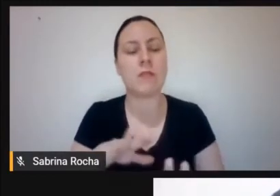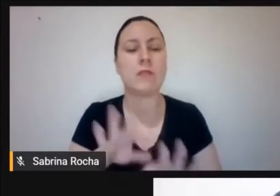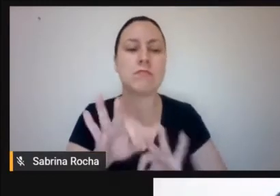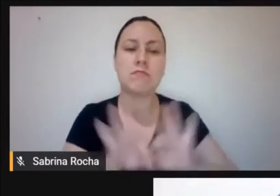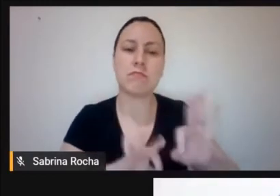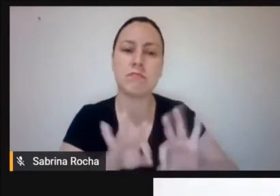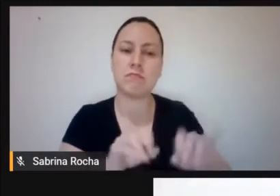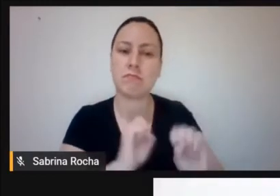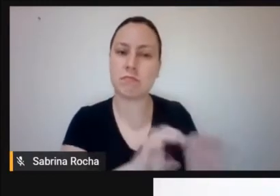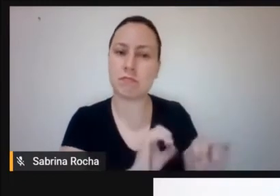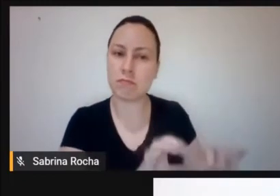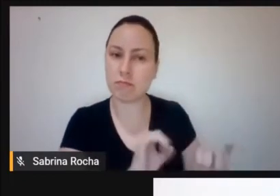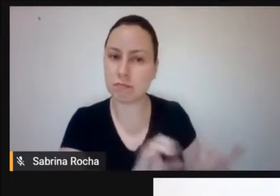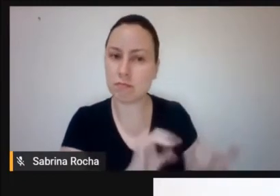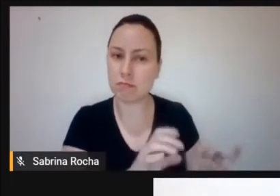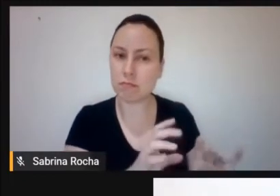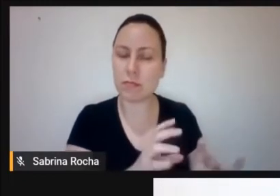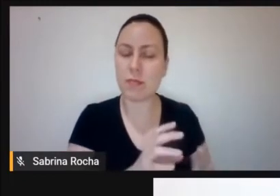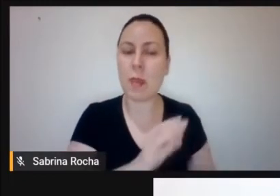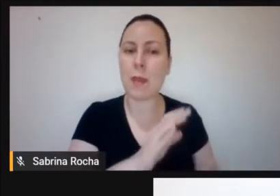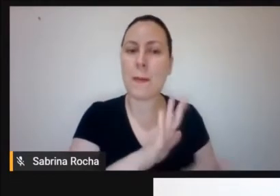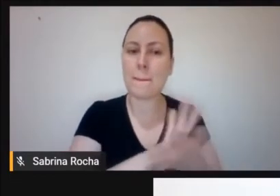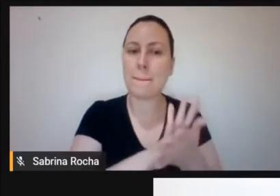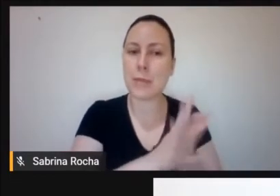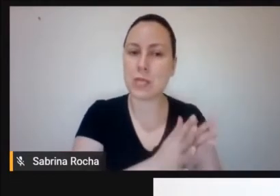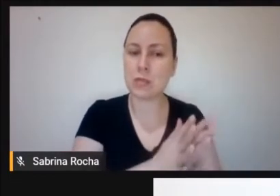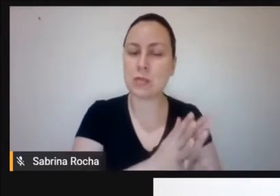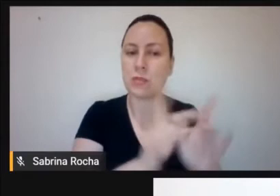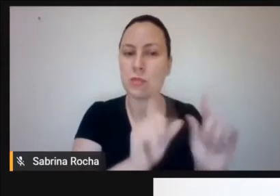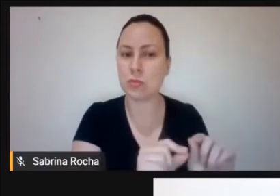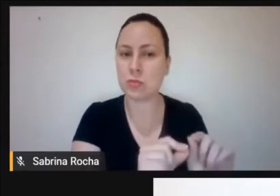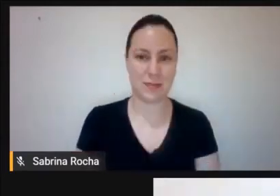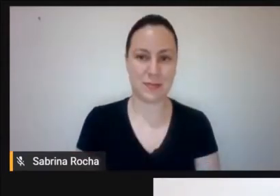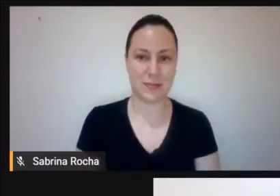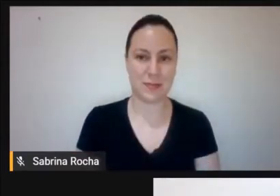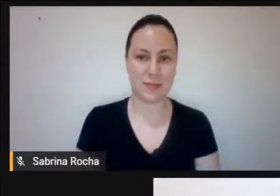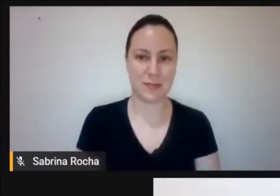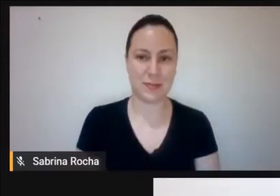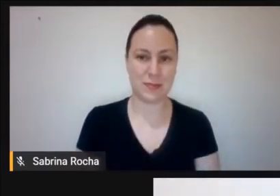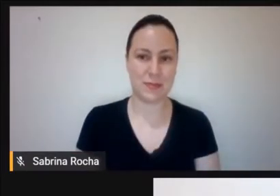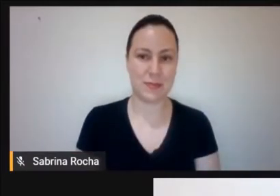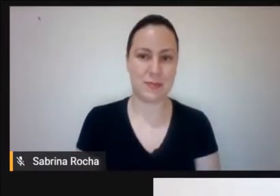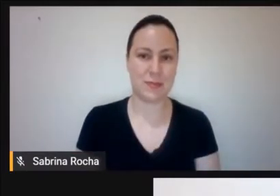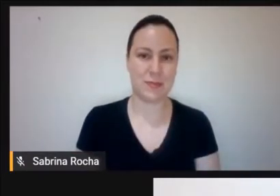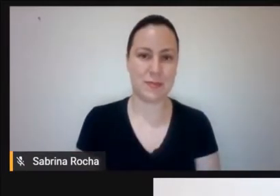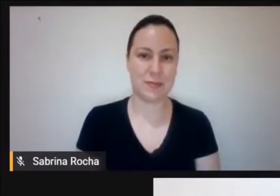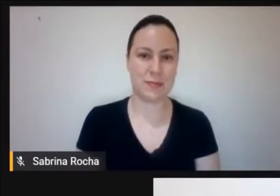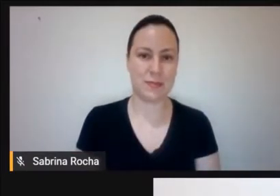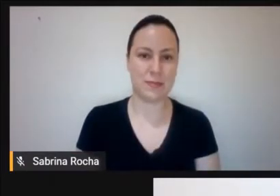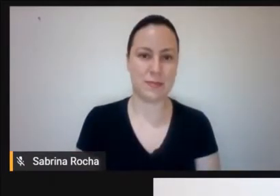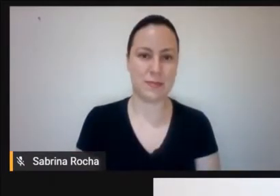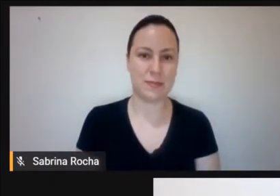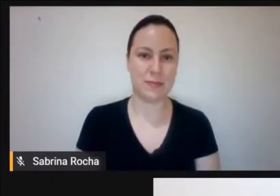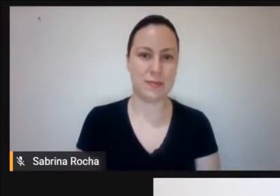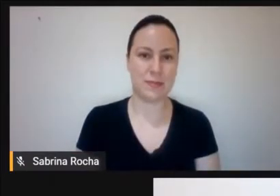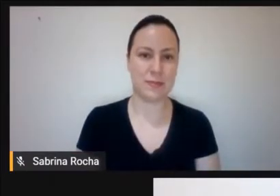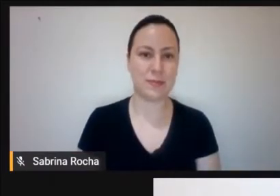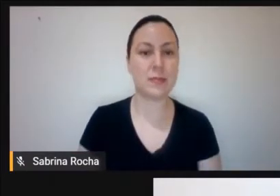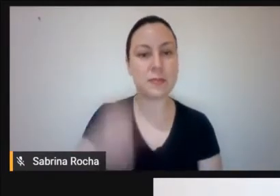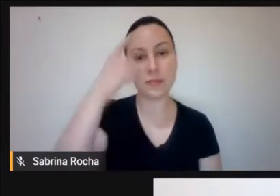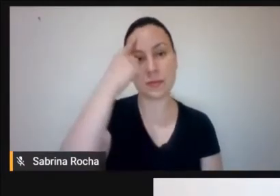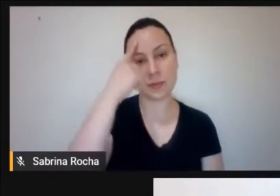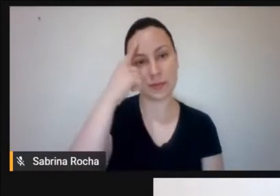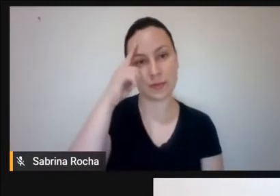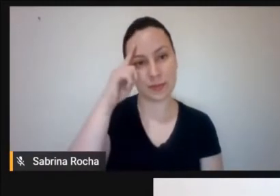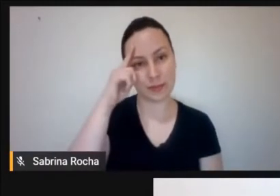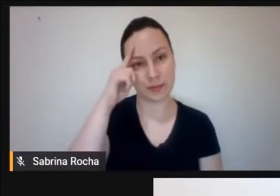antirracista, favorecendo a permanência e reduzindo as desigualdades? Pensar nos termos